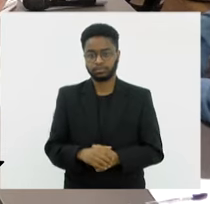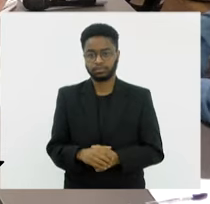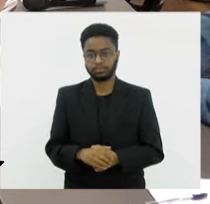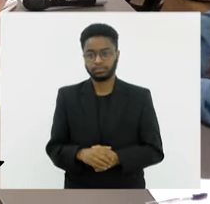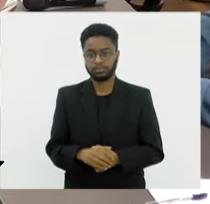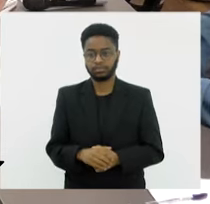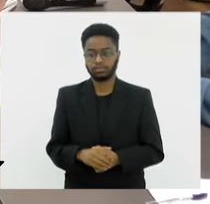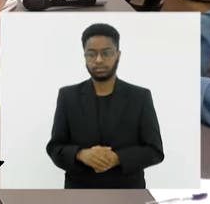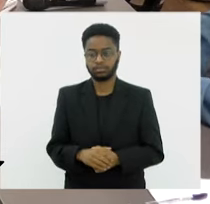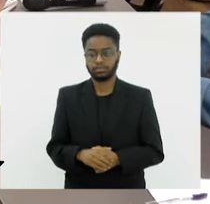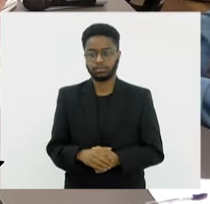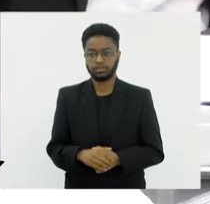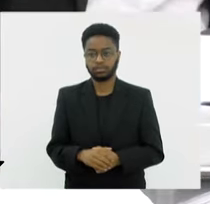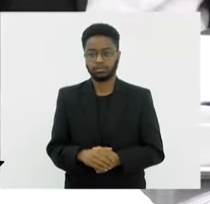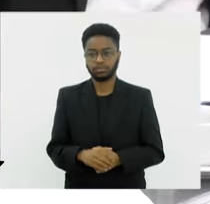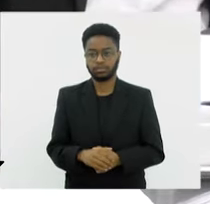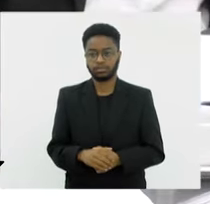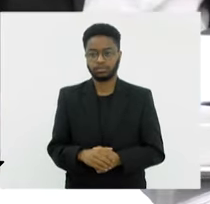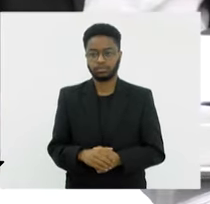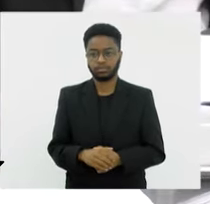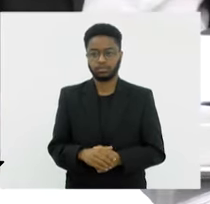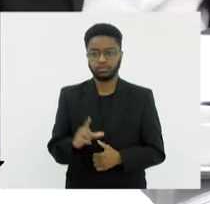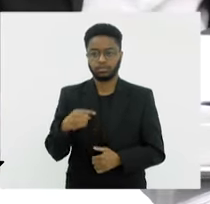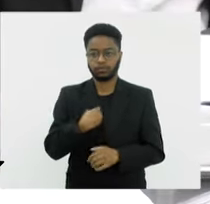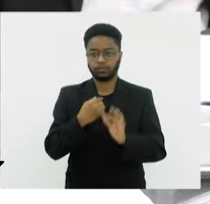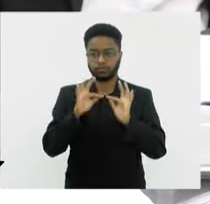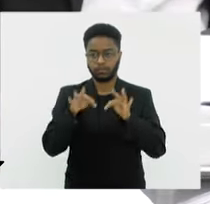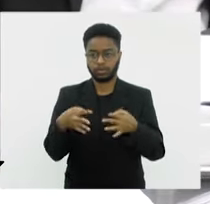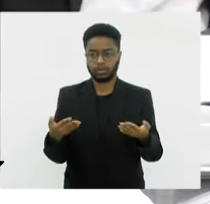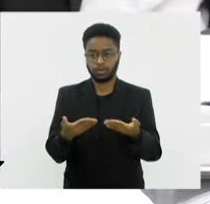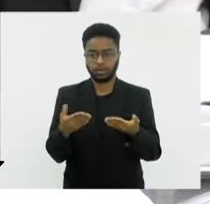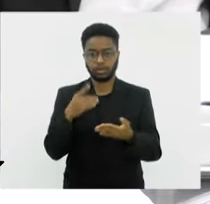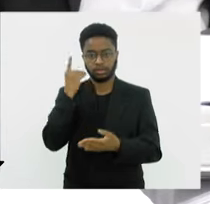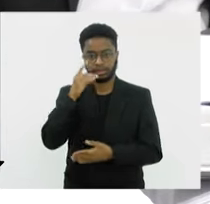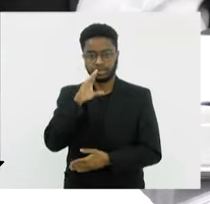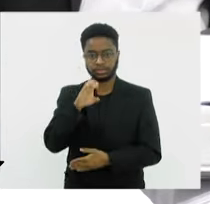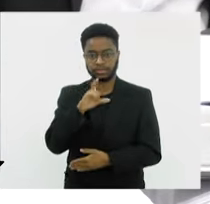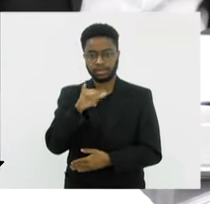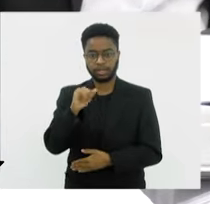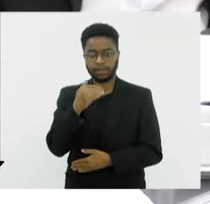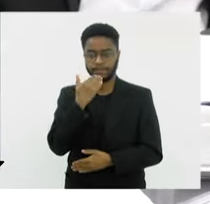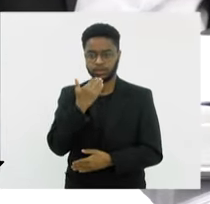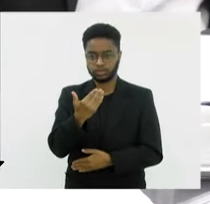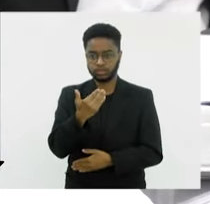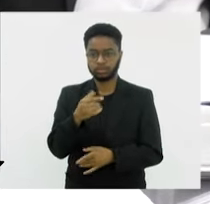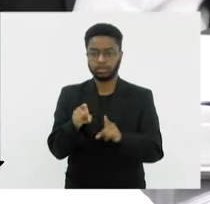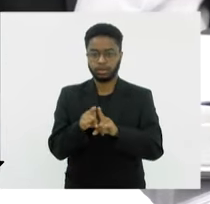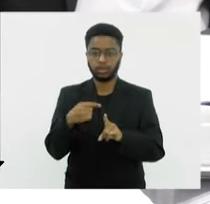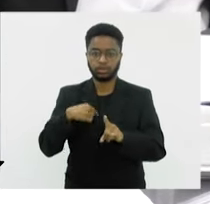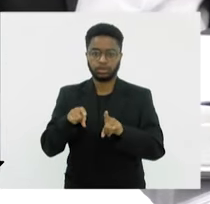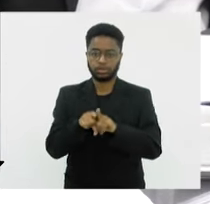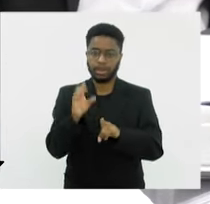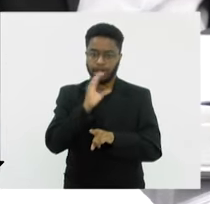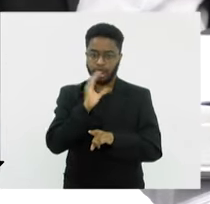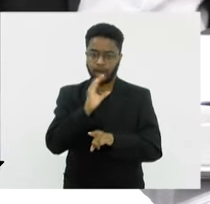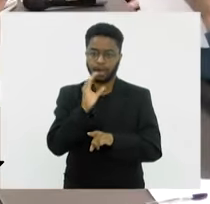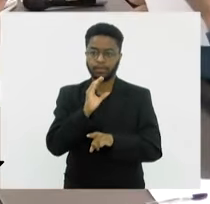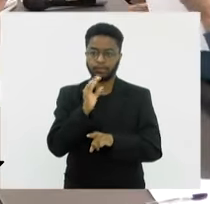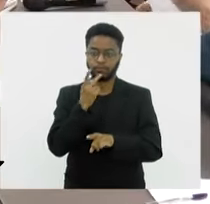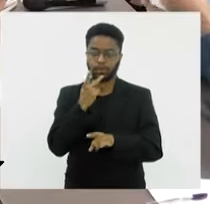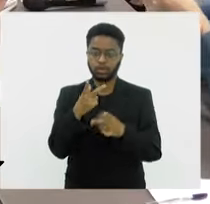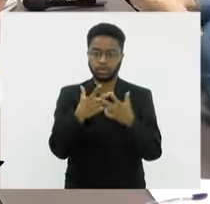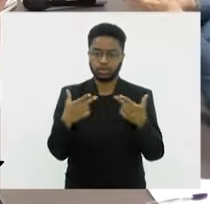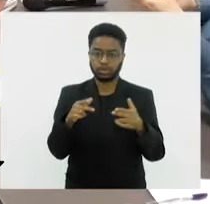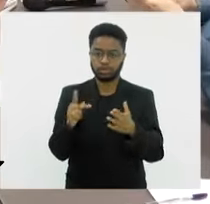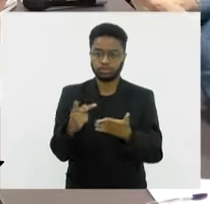aprovado. Vamos encerrar por aqui, mas a deputada Célia vai pedir pela ordem. Eu também tenho uma questão de ordem rapidamente aqui de algo que aconteceu no